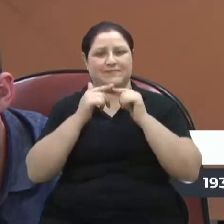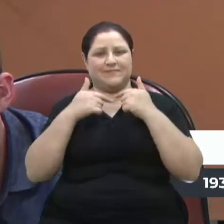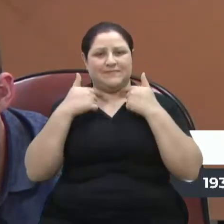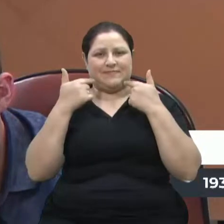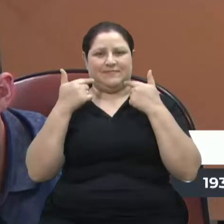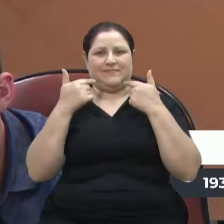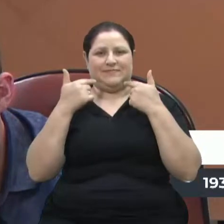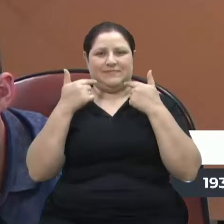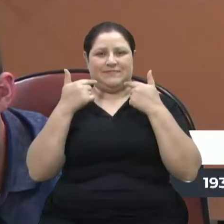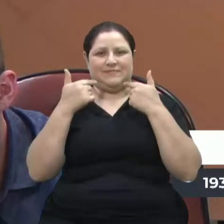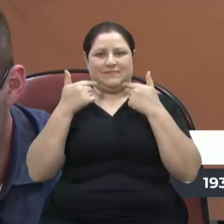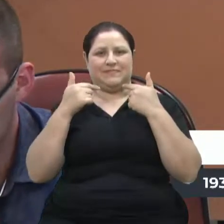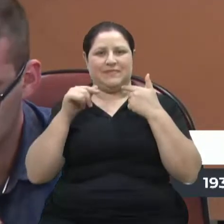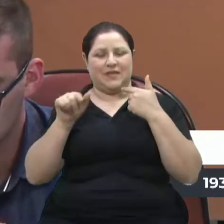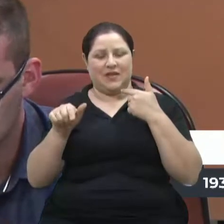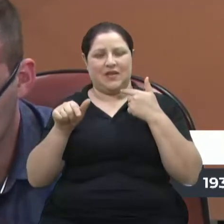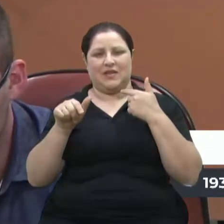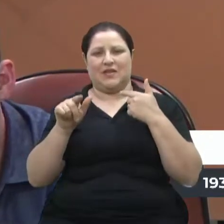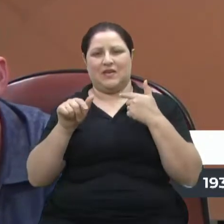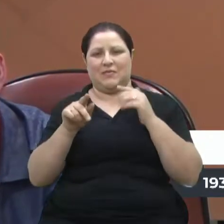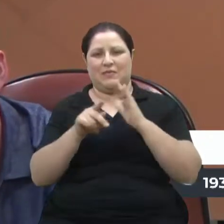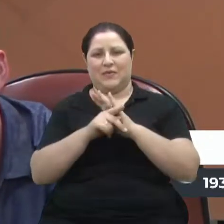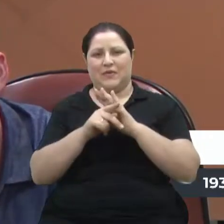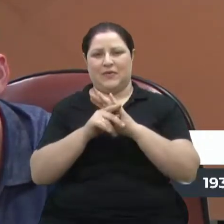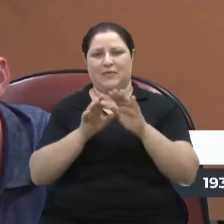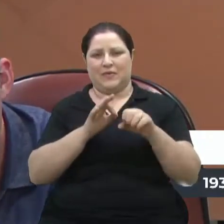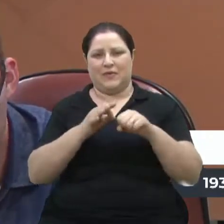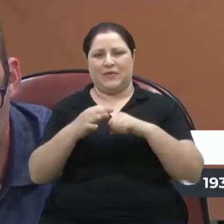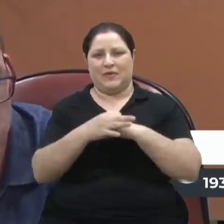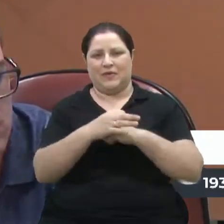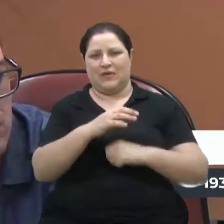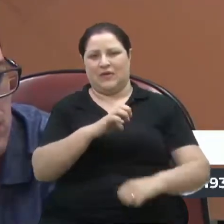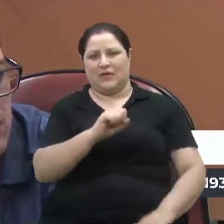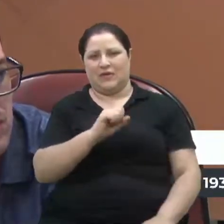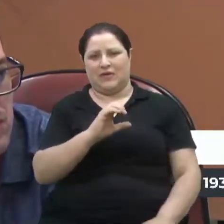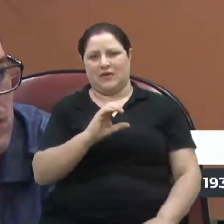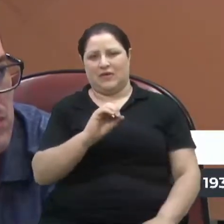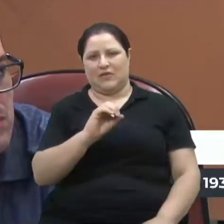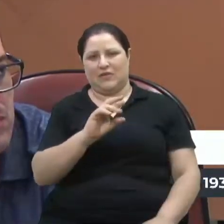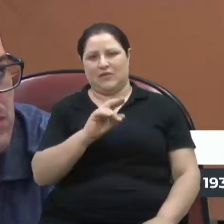rosto. Como um bom escorpiano, ele era corajoso.